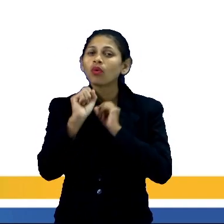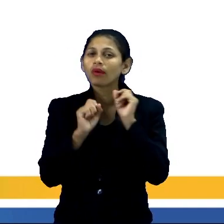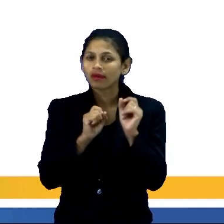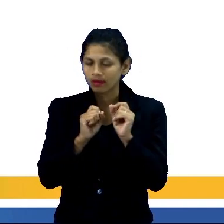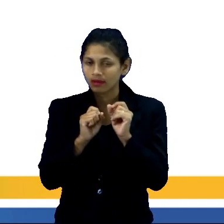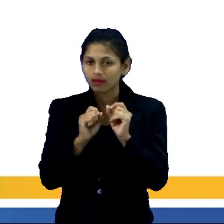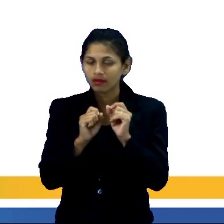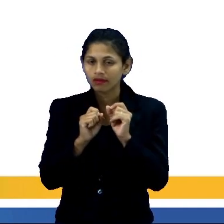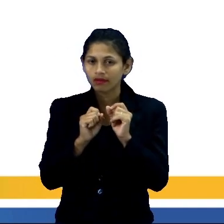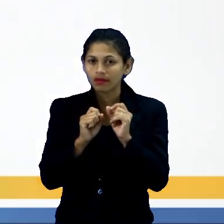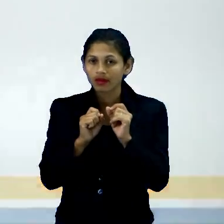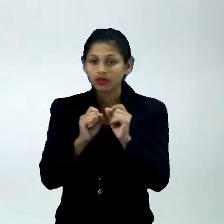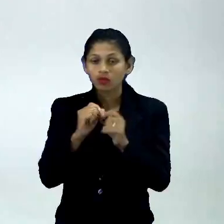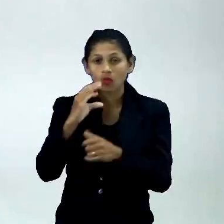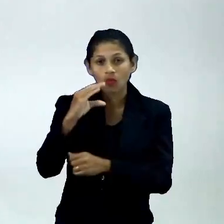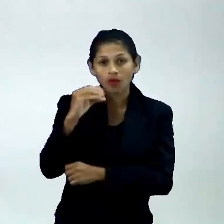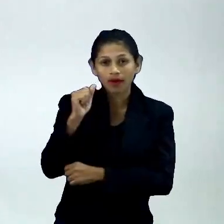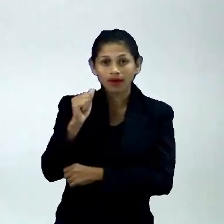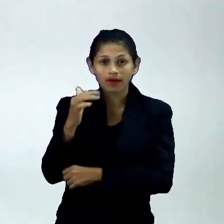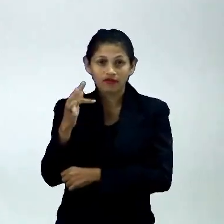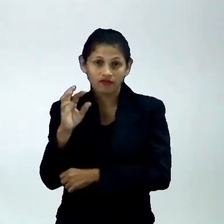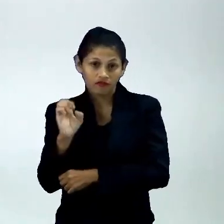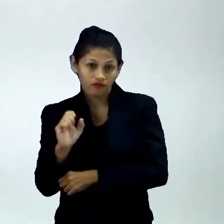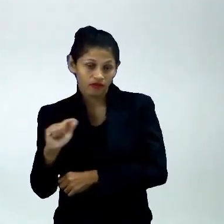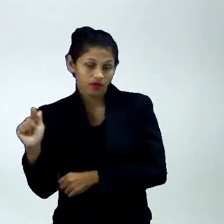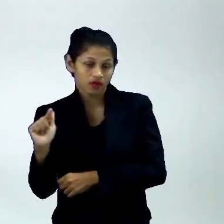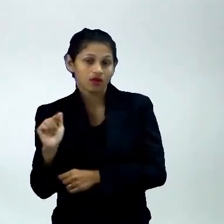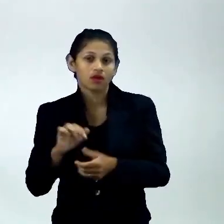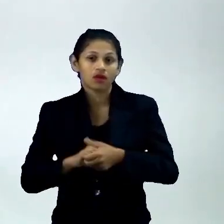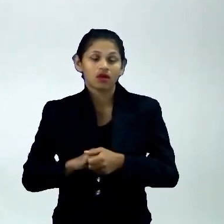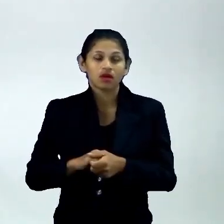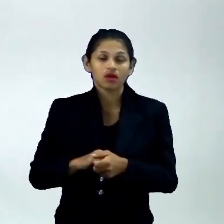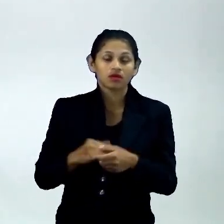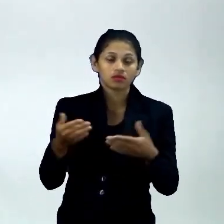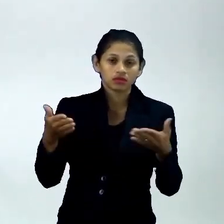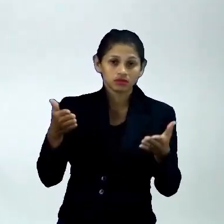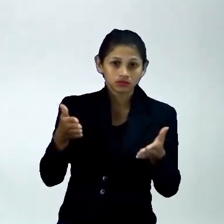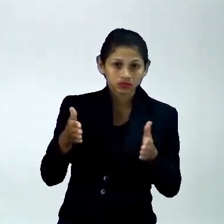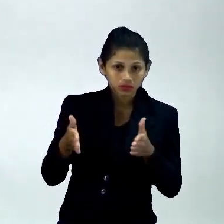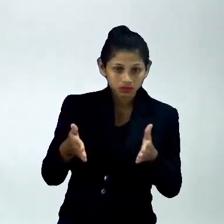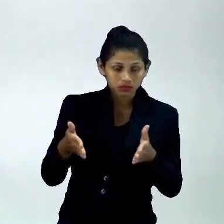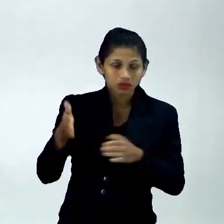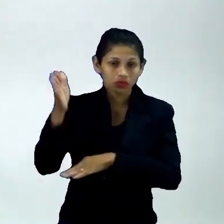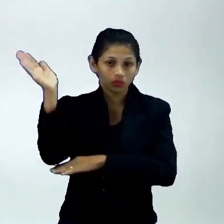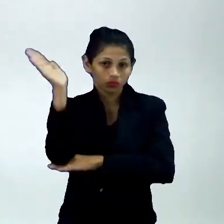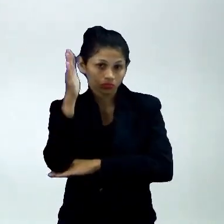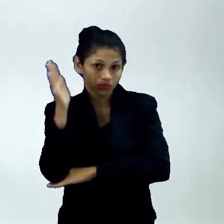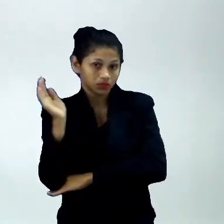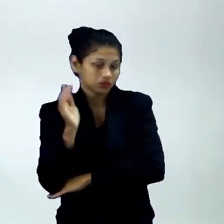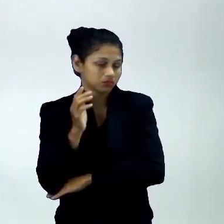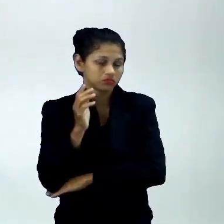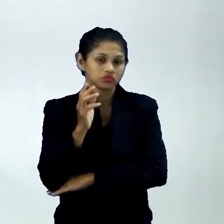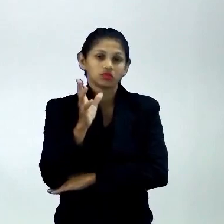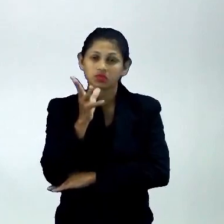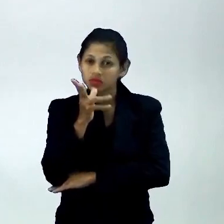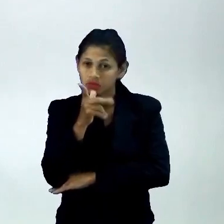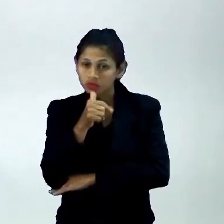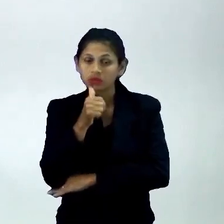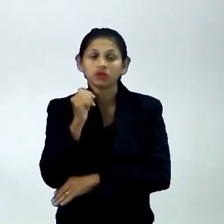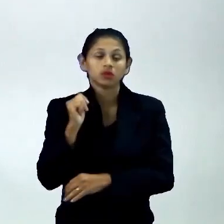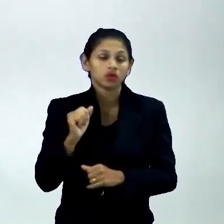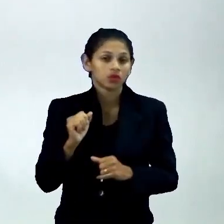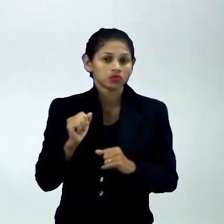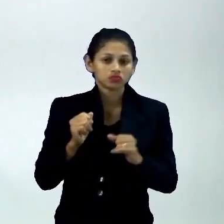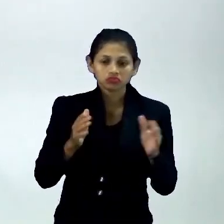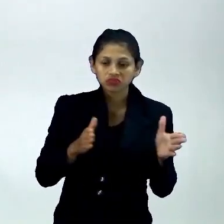poder. Então, nesse primeiro momento, o Brasil ele não estava aí nesse processo de industrialização, demorou a acontecer, porque